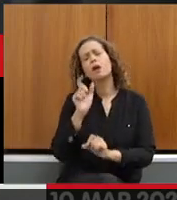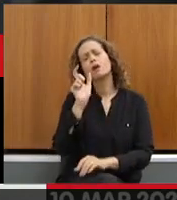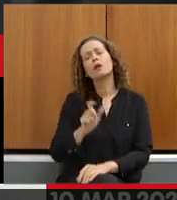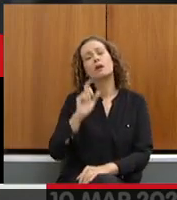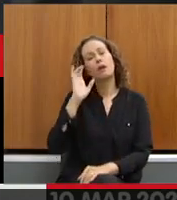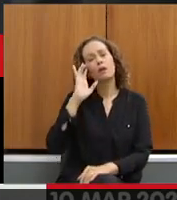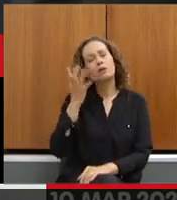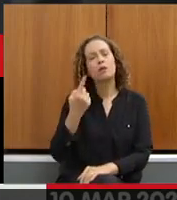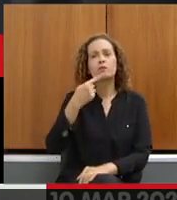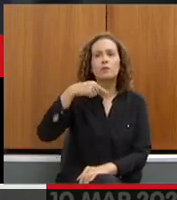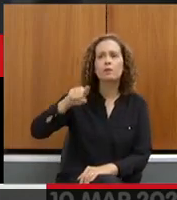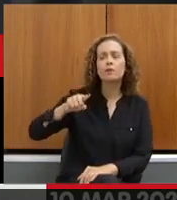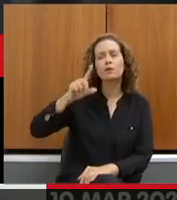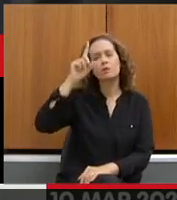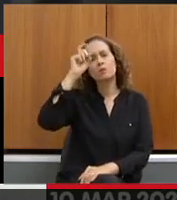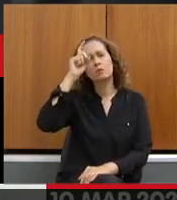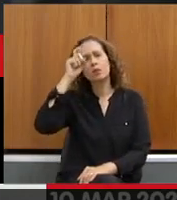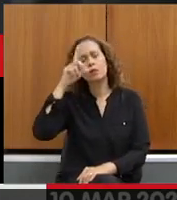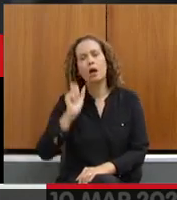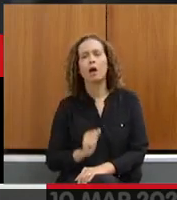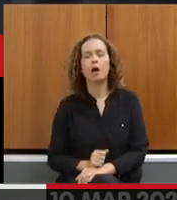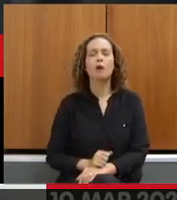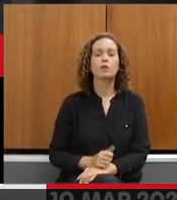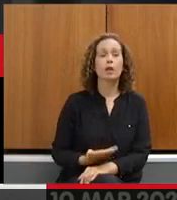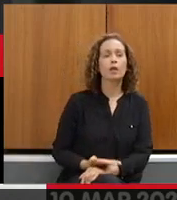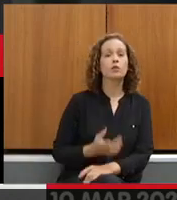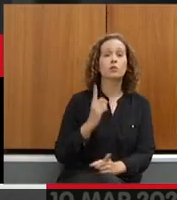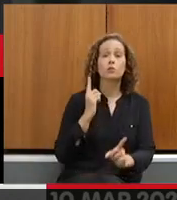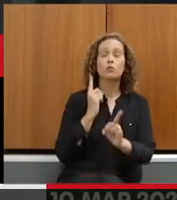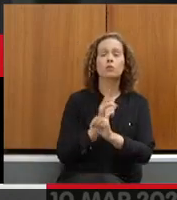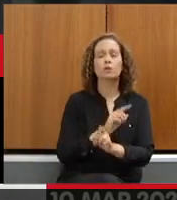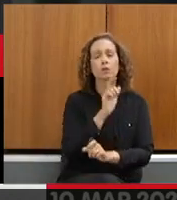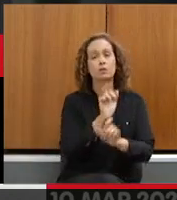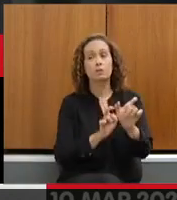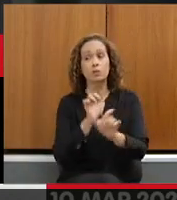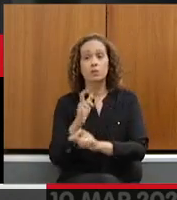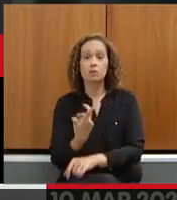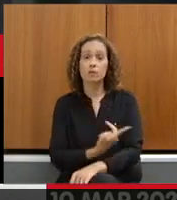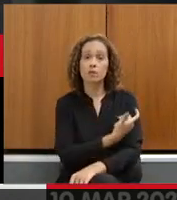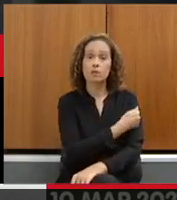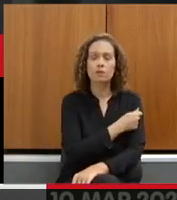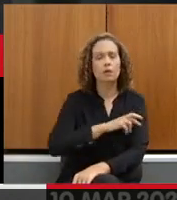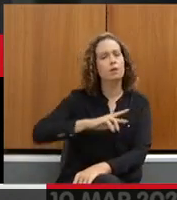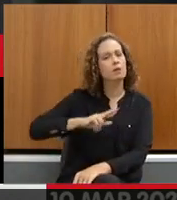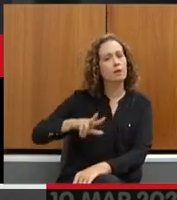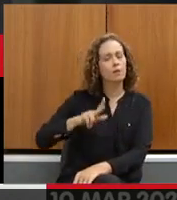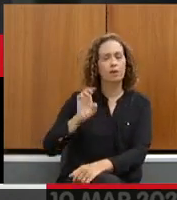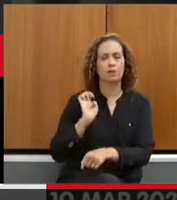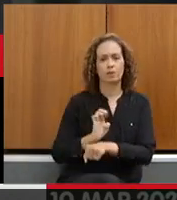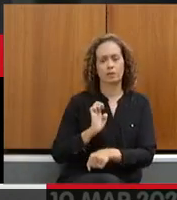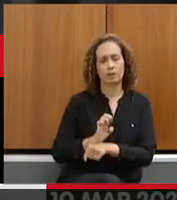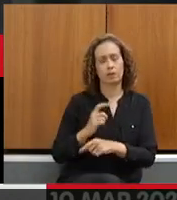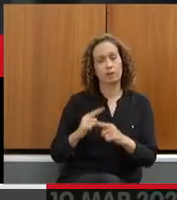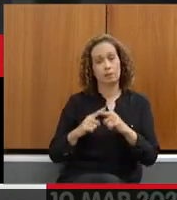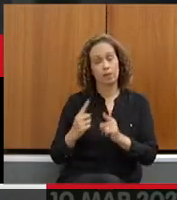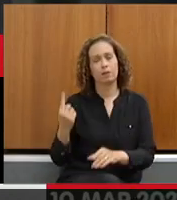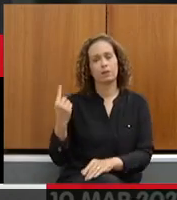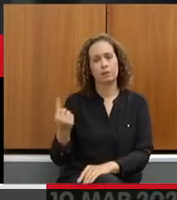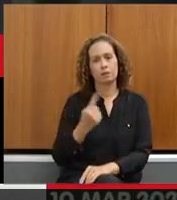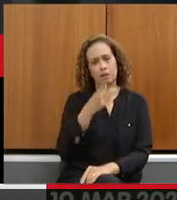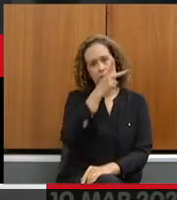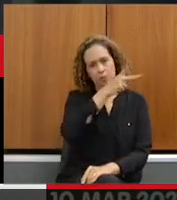de ir lá no hospital de achar as pessoas que vão ser vacinadas não é o estado isso é cada prefeitura é assim que